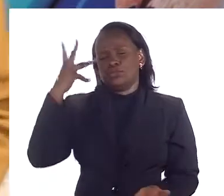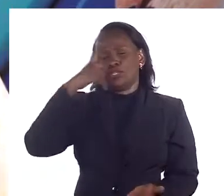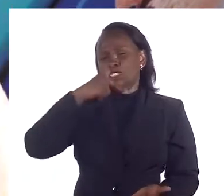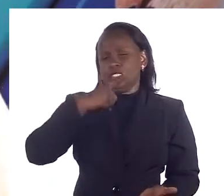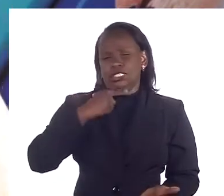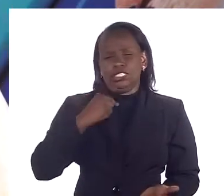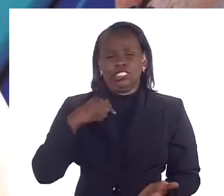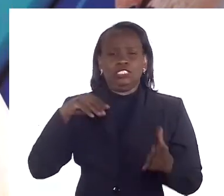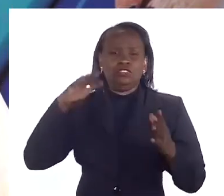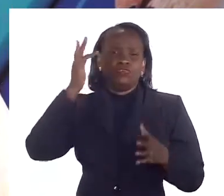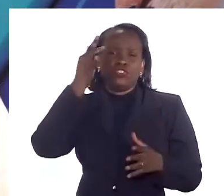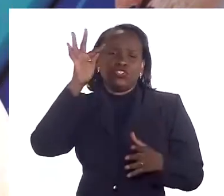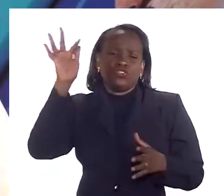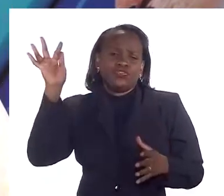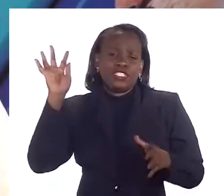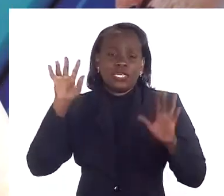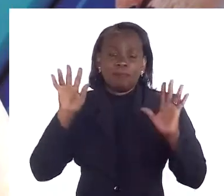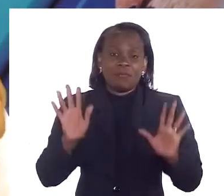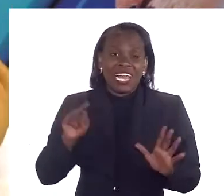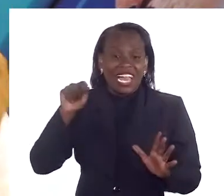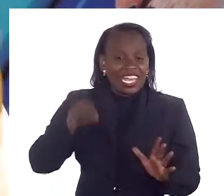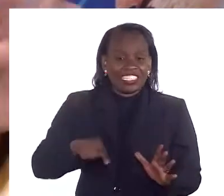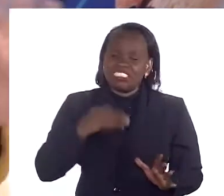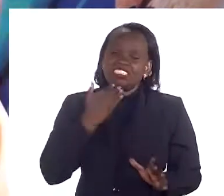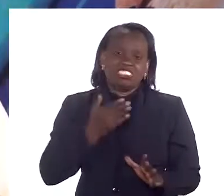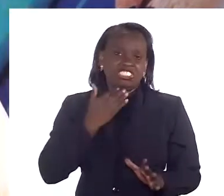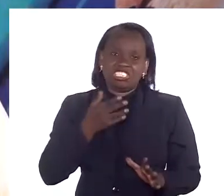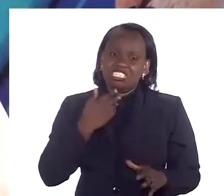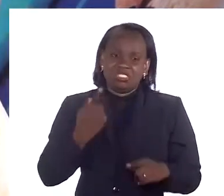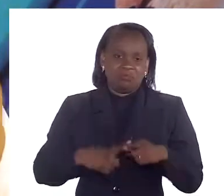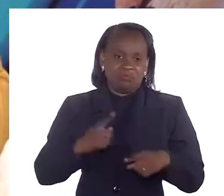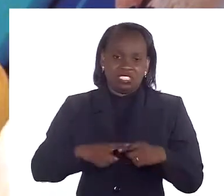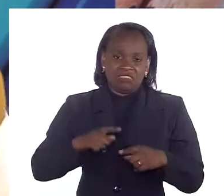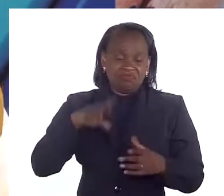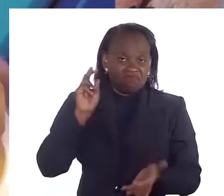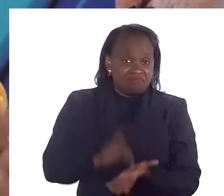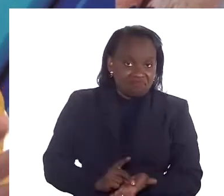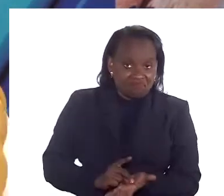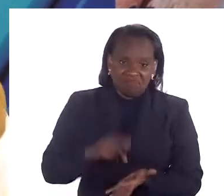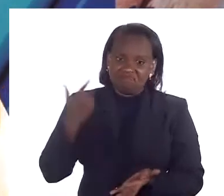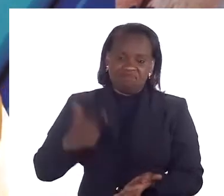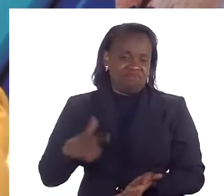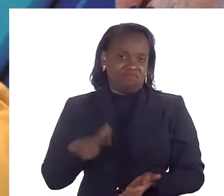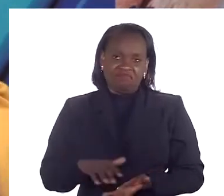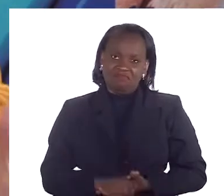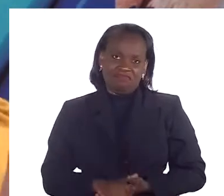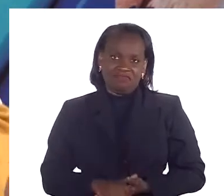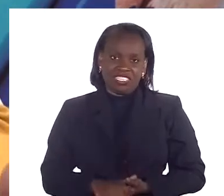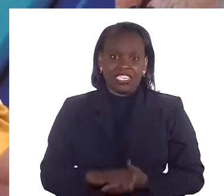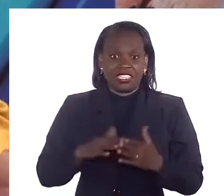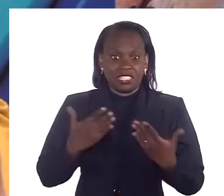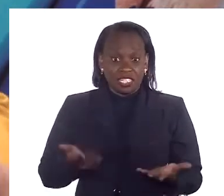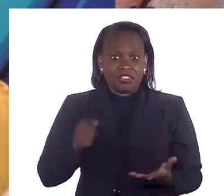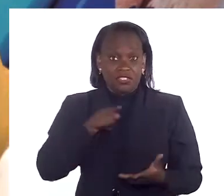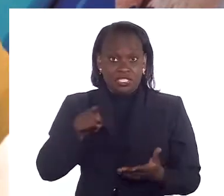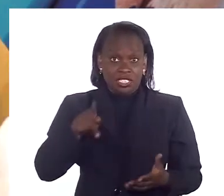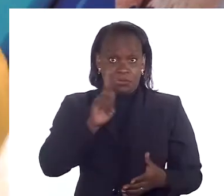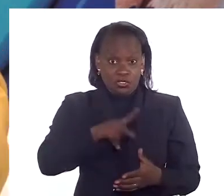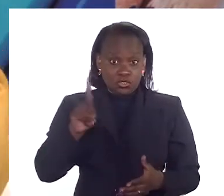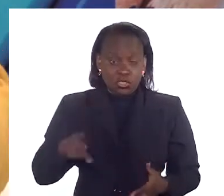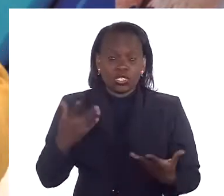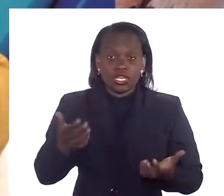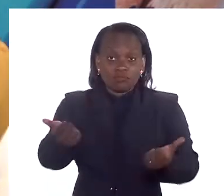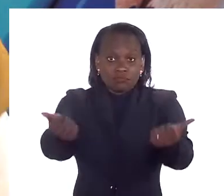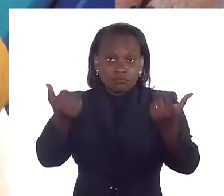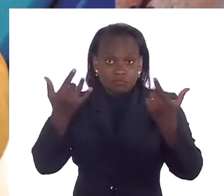isso é lindo, é uma filosofia linda, mas aqui isso não vai acontecer porque na prática não funciona. Então, vocês